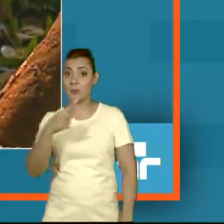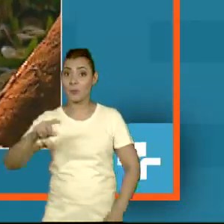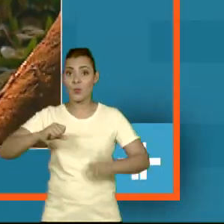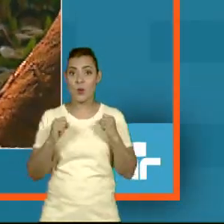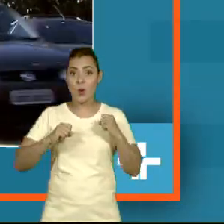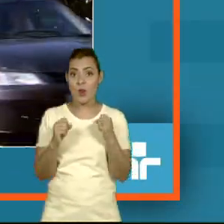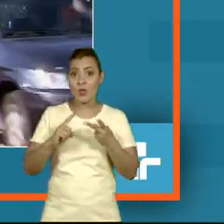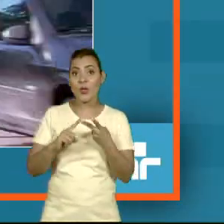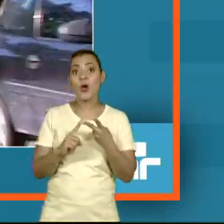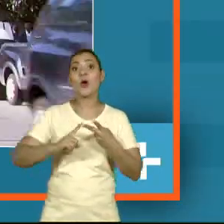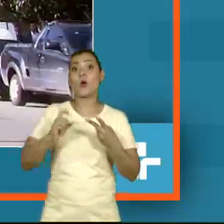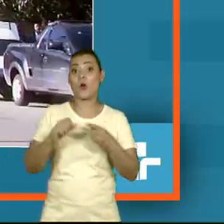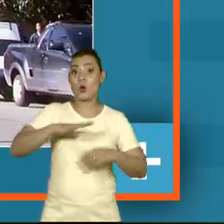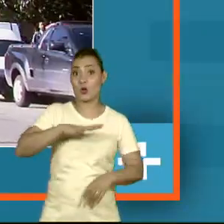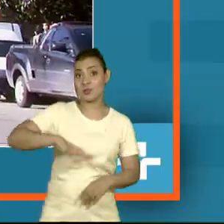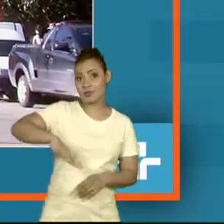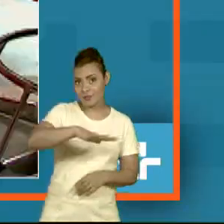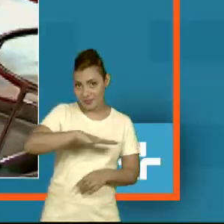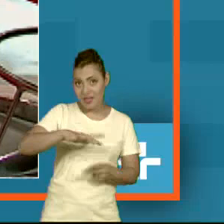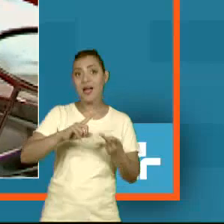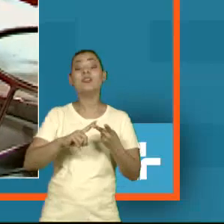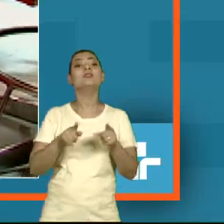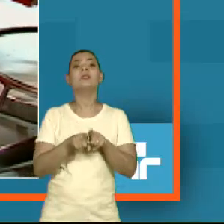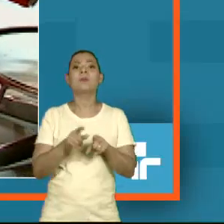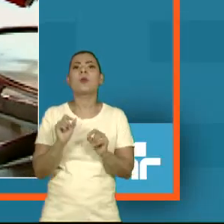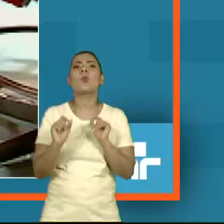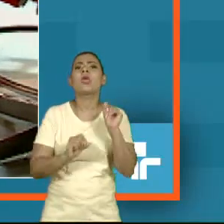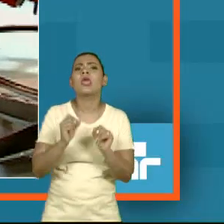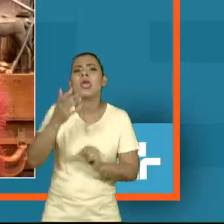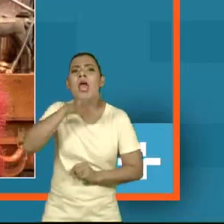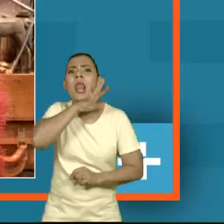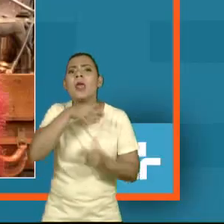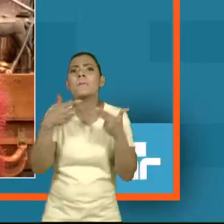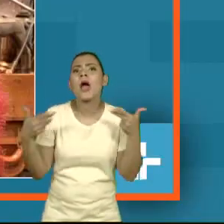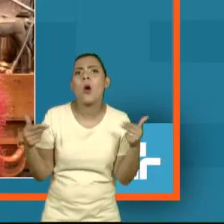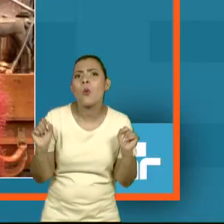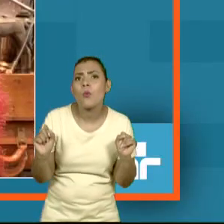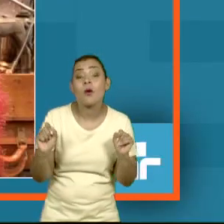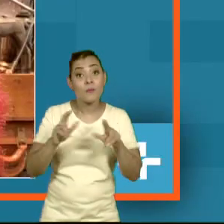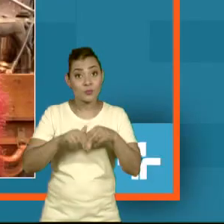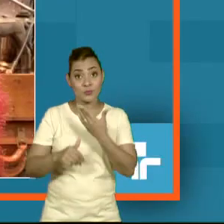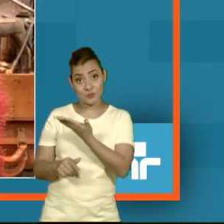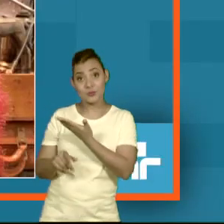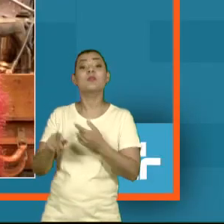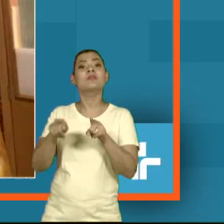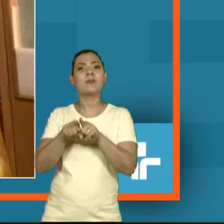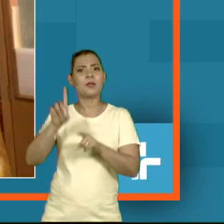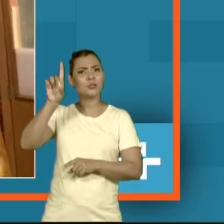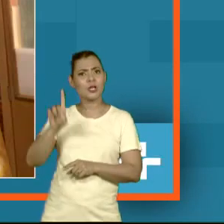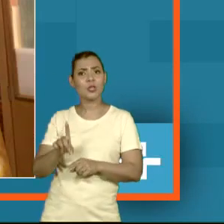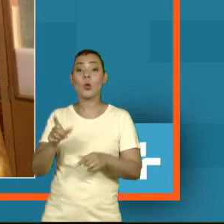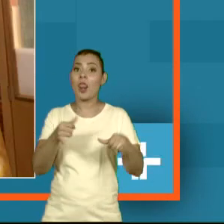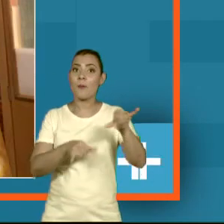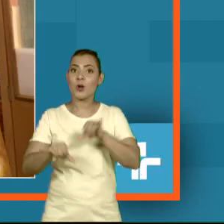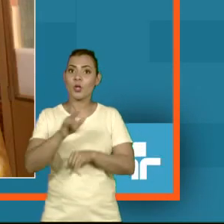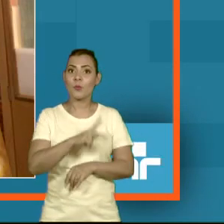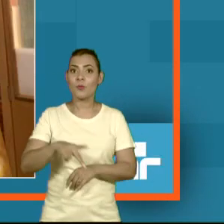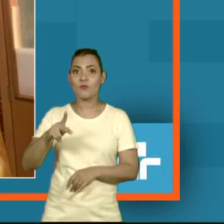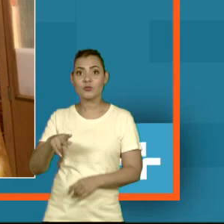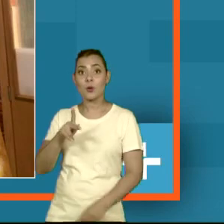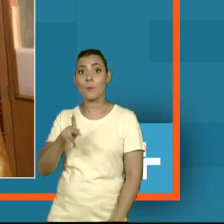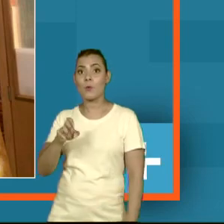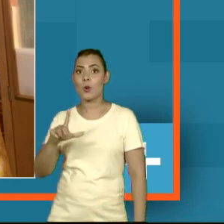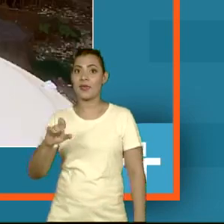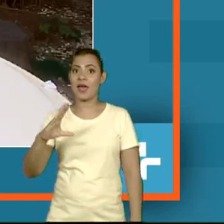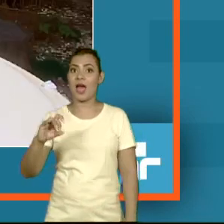Cocoricó, Cocoricó na Cidade e Qual é Bicho. Para o canal Zumu, criou e dirigiu o laboratório do Professor